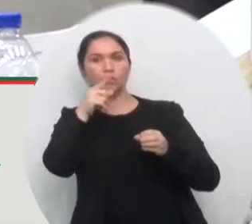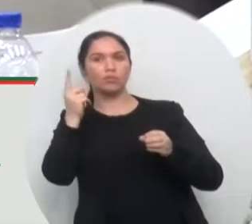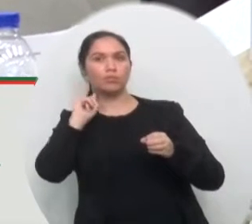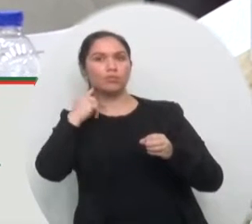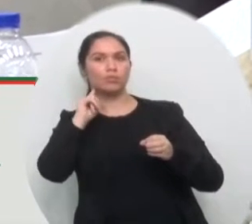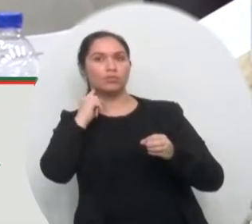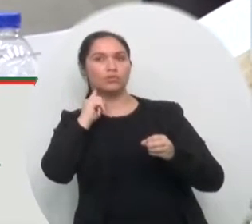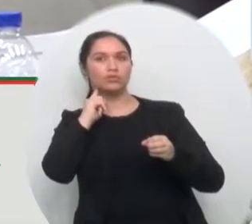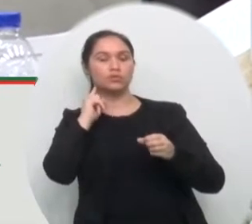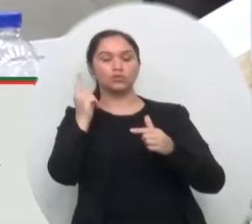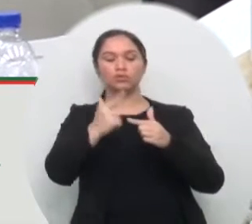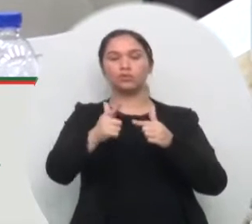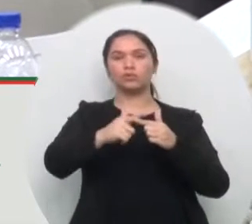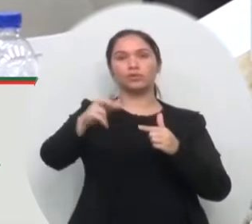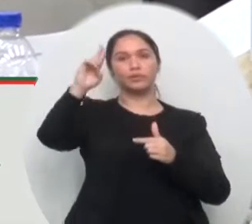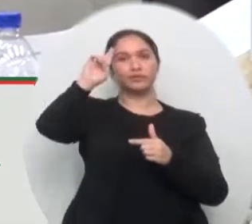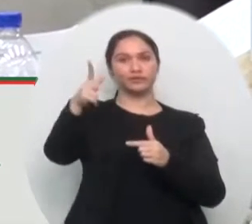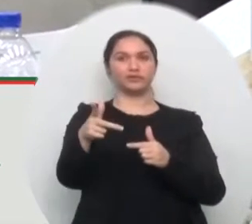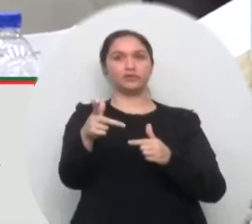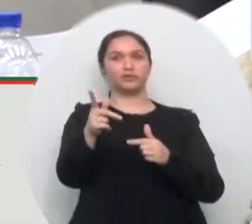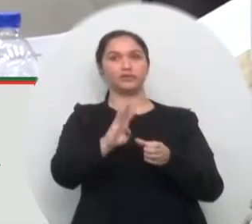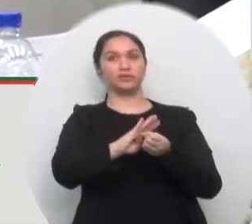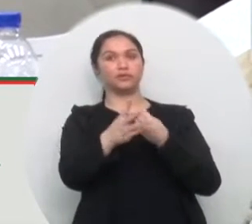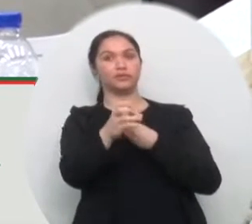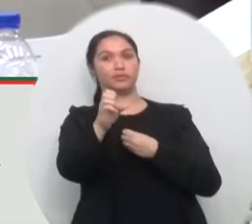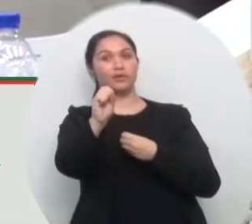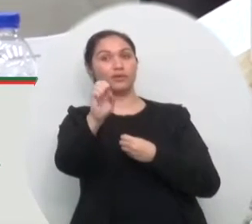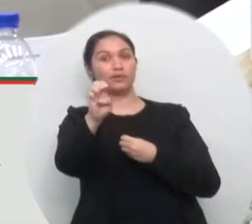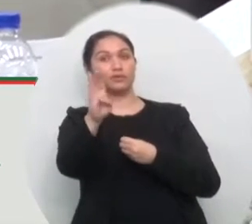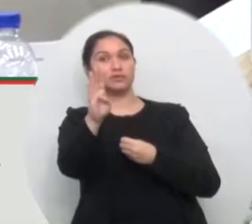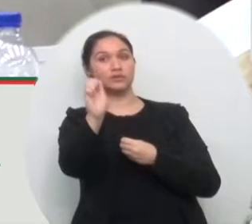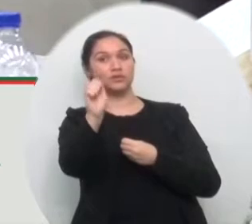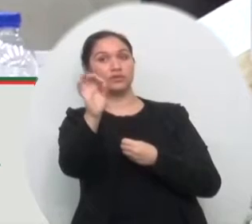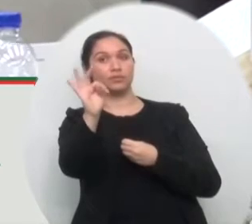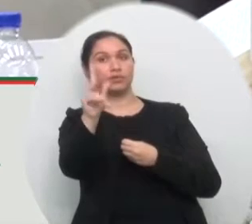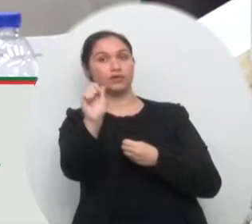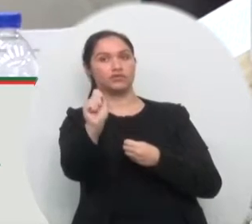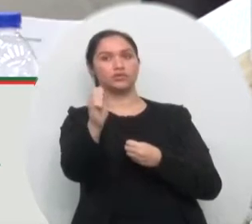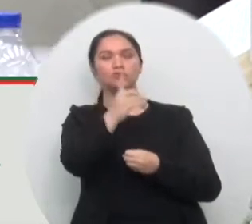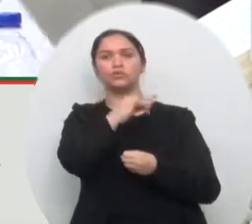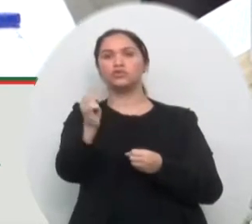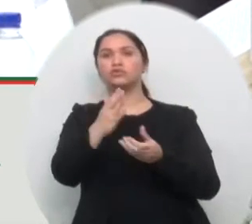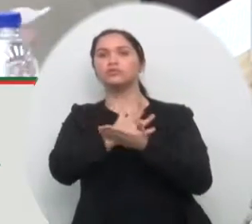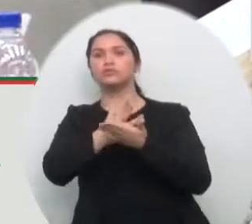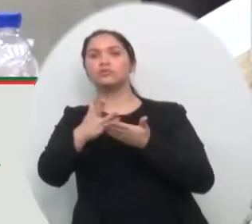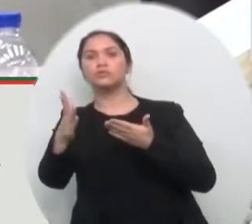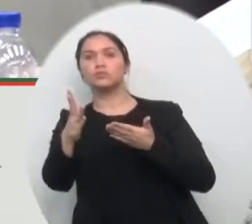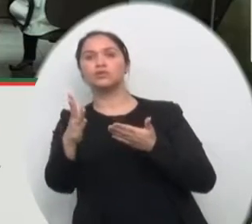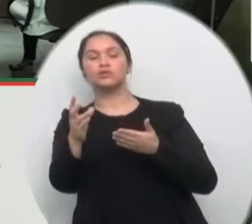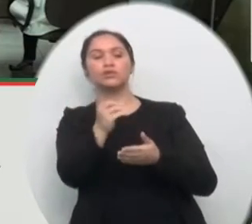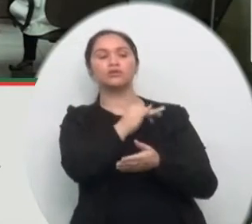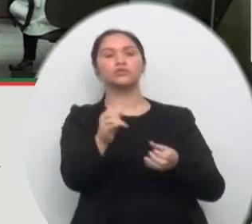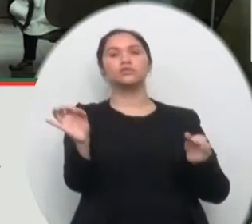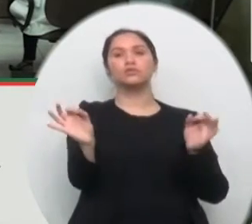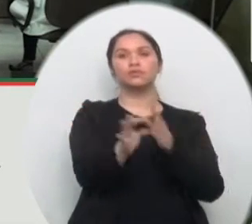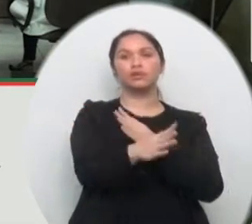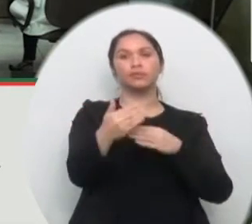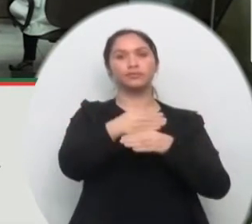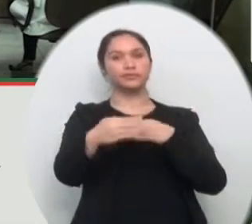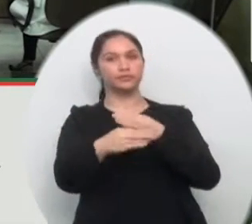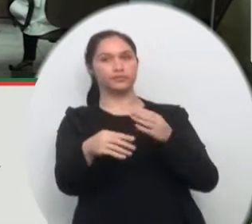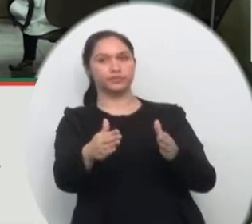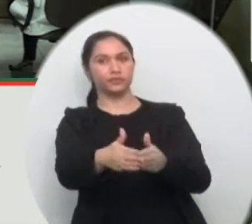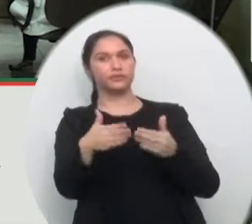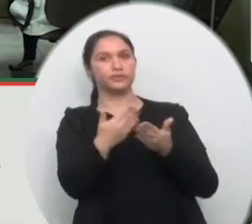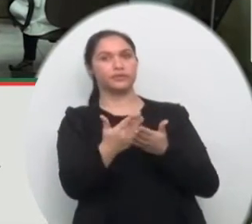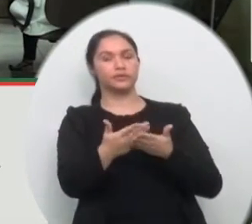da unidade de saúde do bairro São Sebastião? Qual a data prevista para o início e término das obras? O requerimento está em discussão. Não